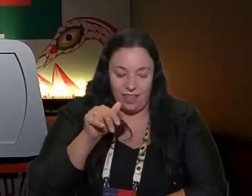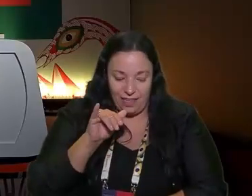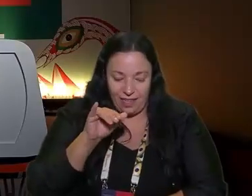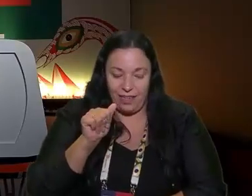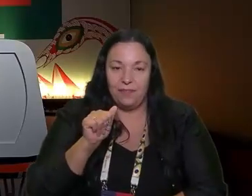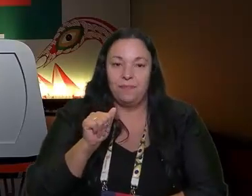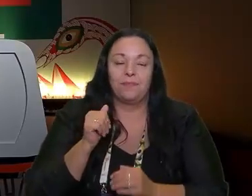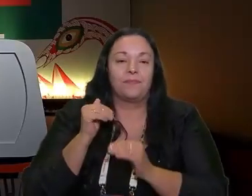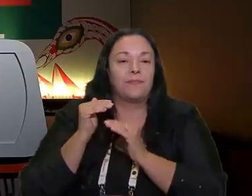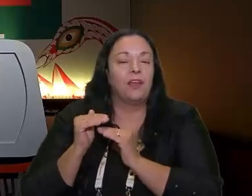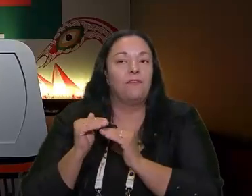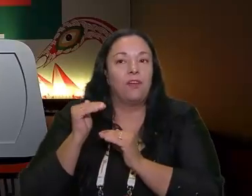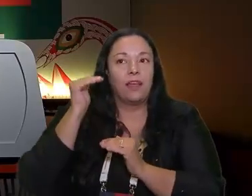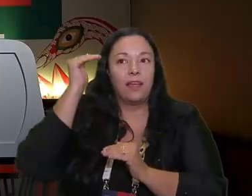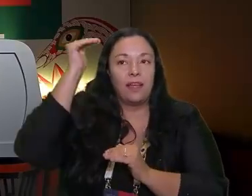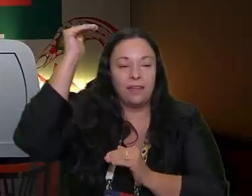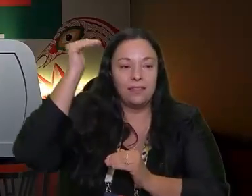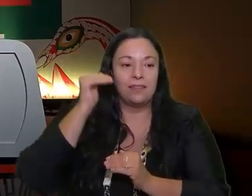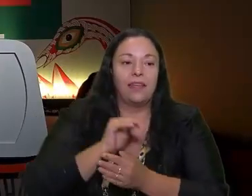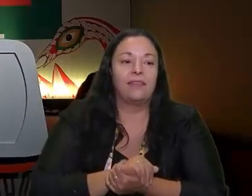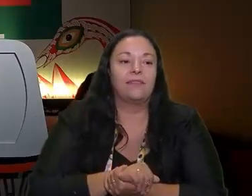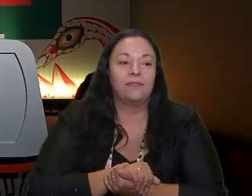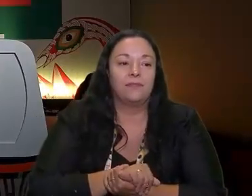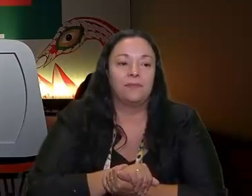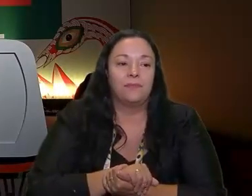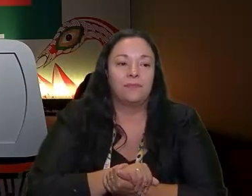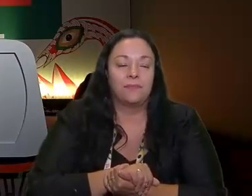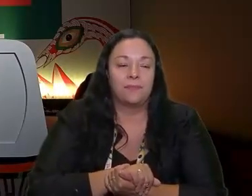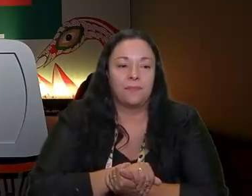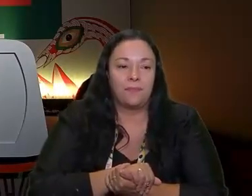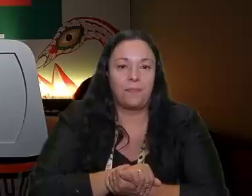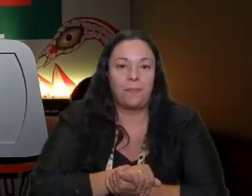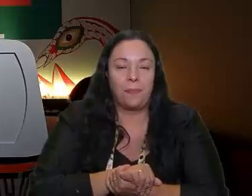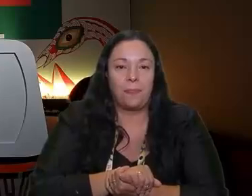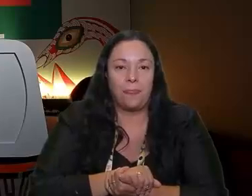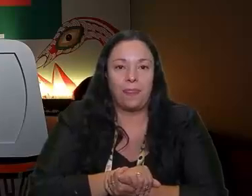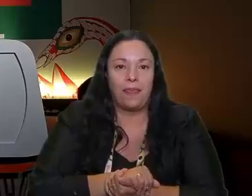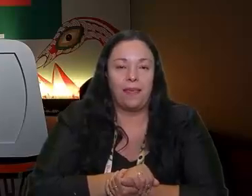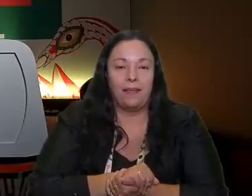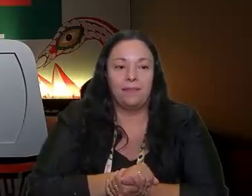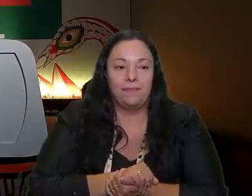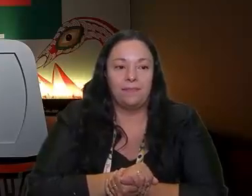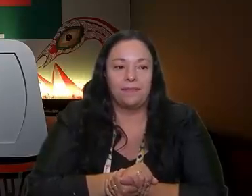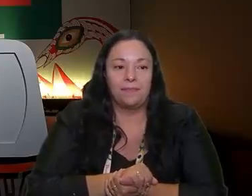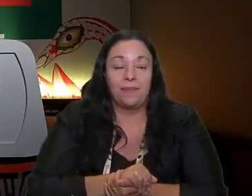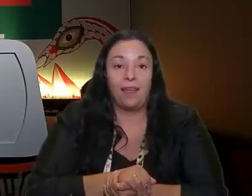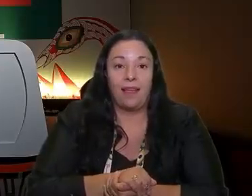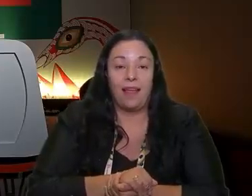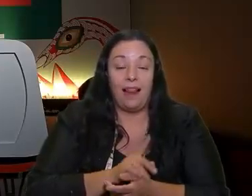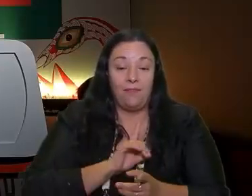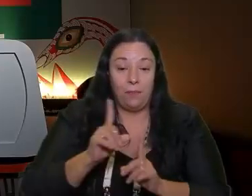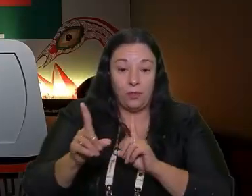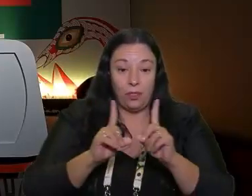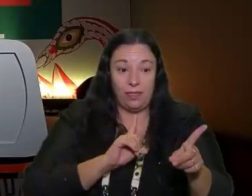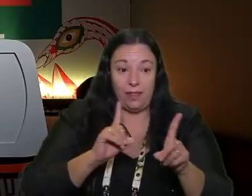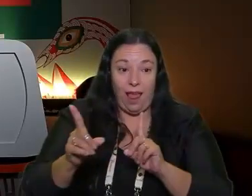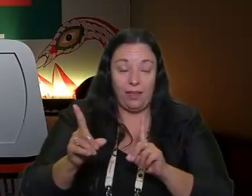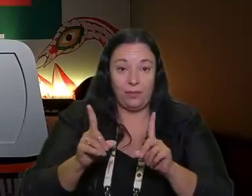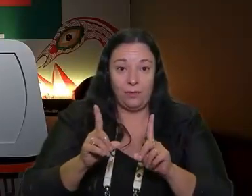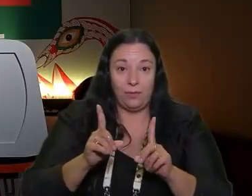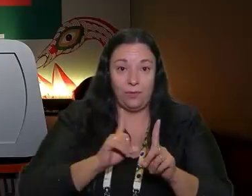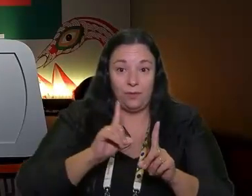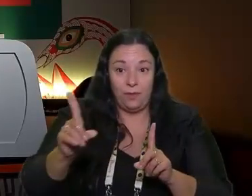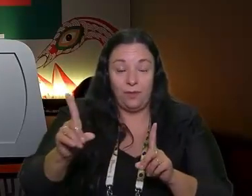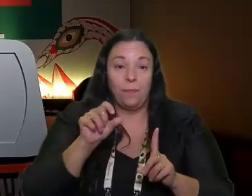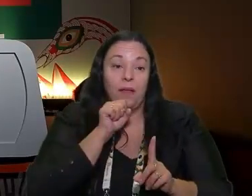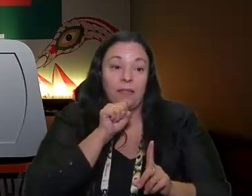com o seu... A sua ficção está crescendo? Ela está indo para... Ela vai para os dois lados, né? Vou para os